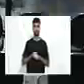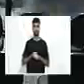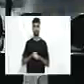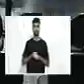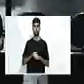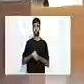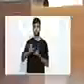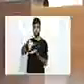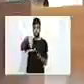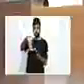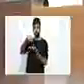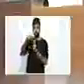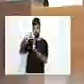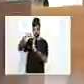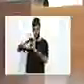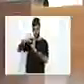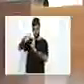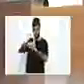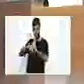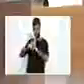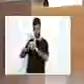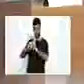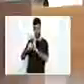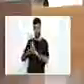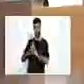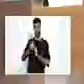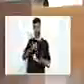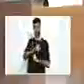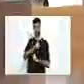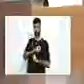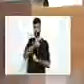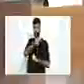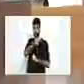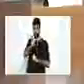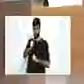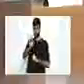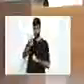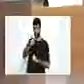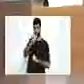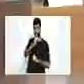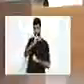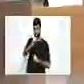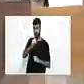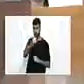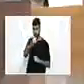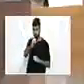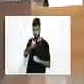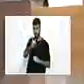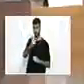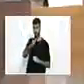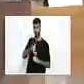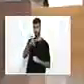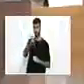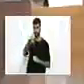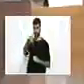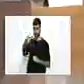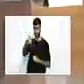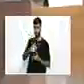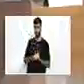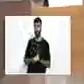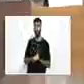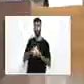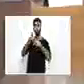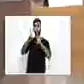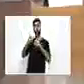o secretário para a leitura do projeto de lei 00 é isso mesmo 0018 de27